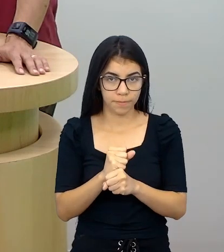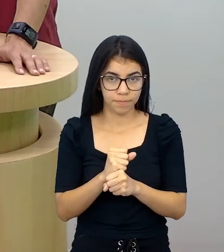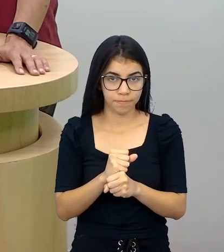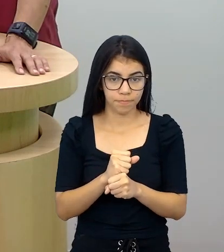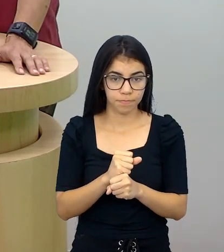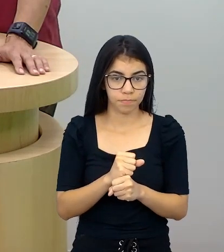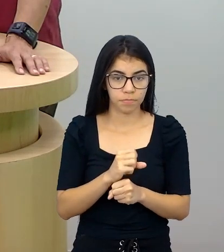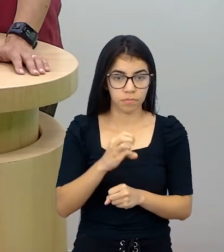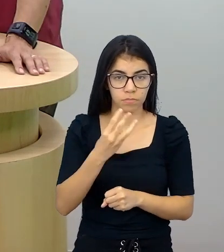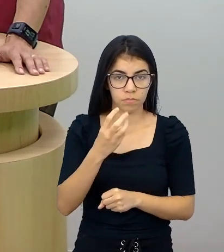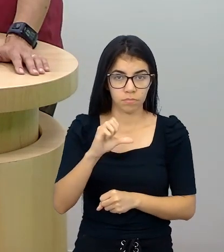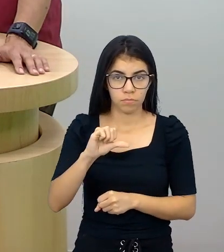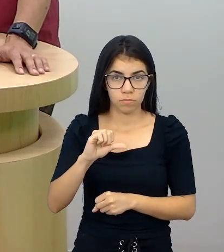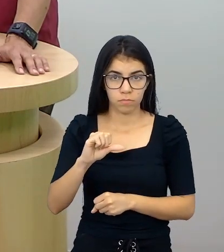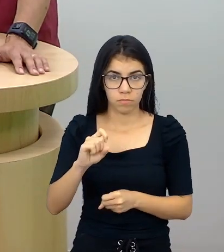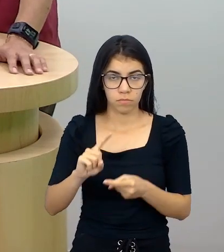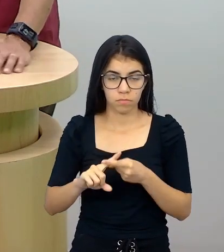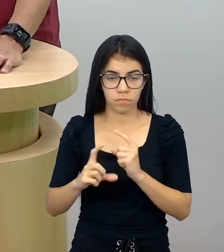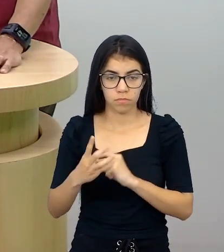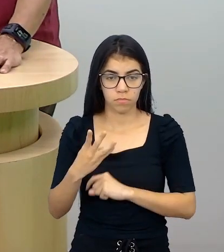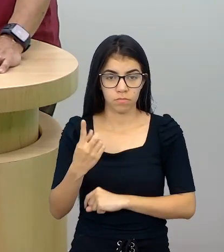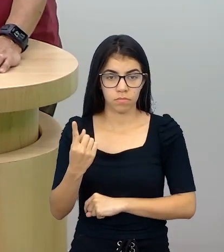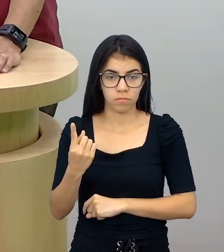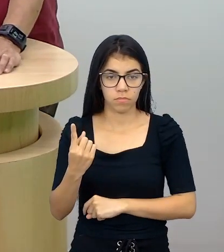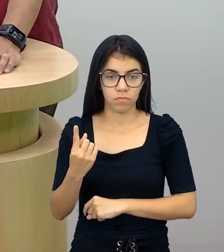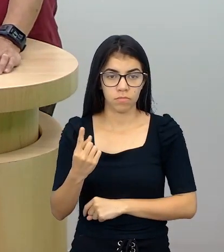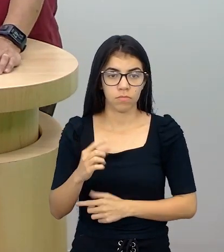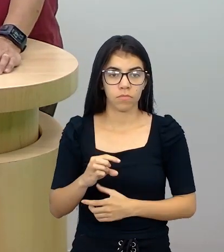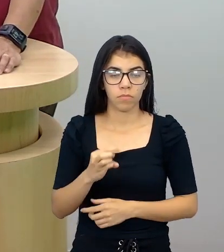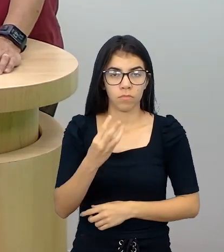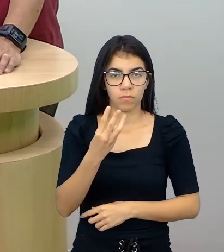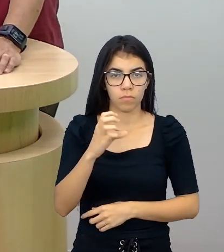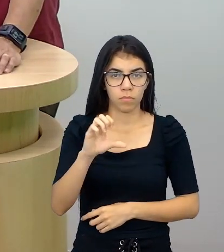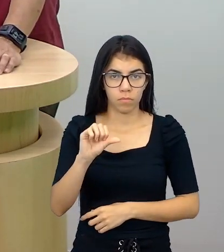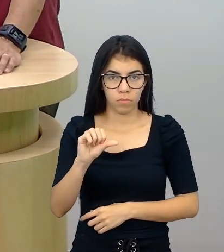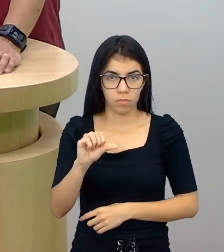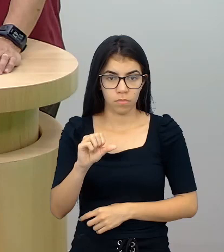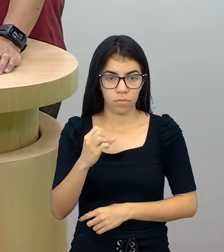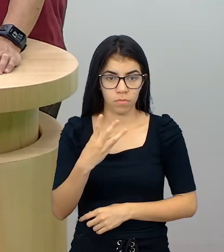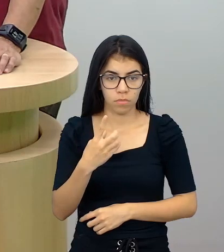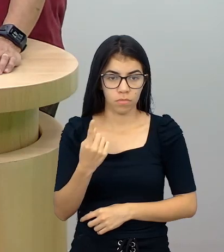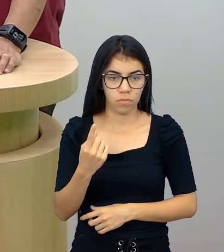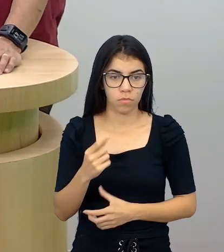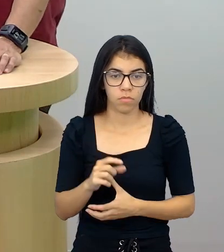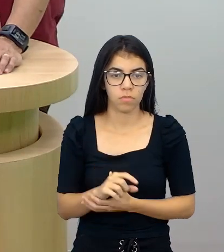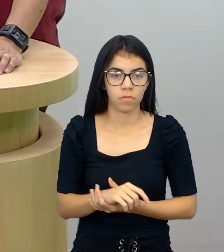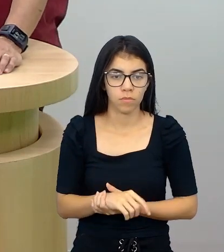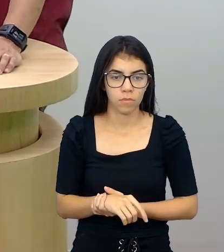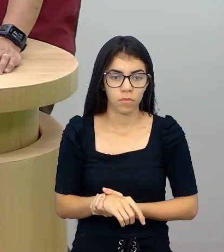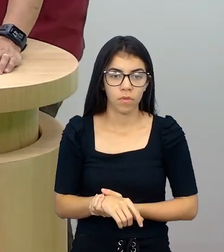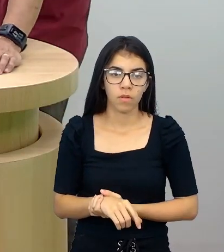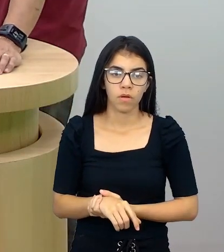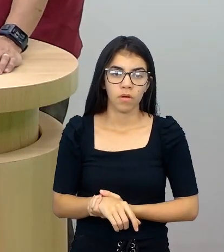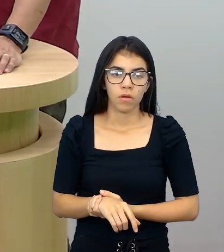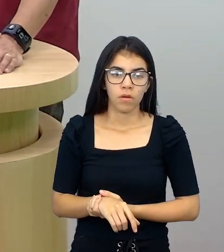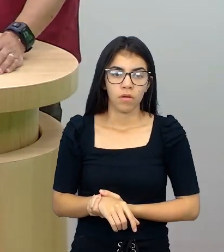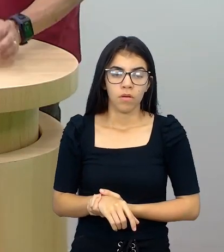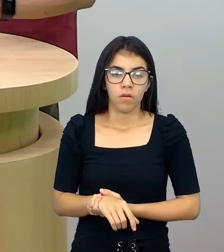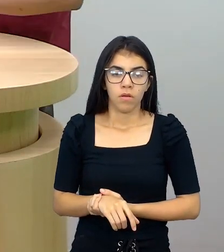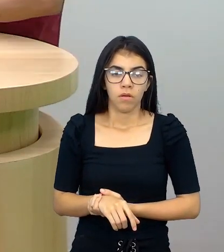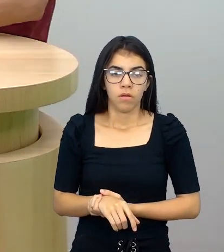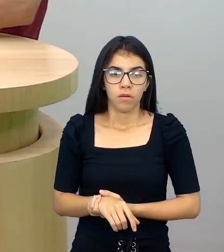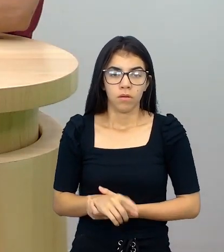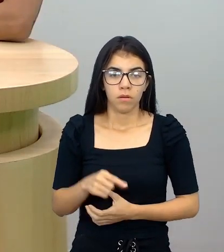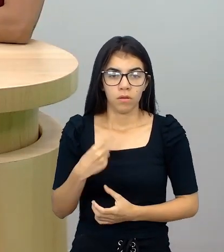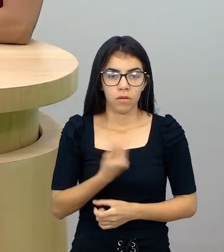Então, Osmar, pode ligar a calculadora aí? Ligada. Soma pra mim, 39 com 41. Essa deve até pra fazer de cabeça. Dá, mas né? vai 80, quando dá. Roberta. 80. É na divisão 80.